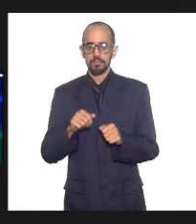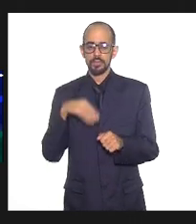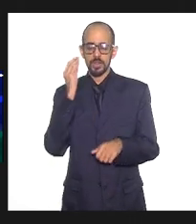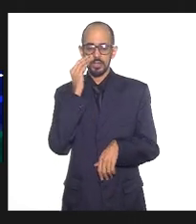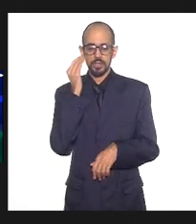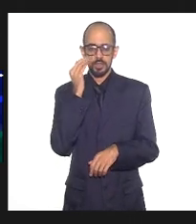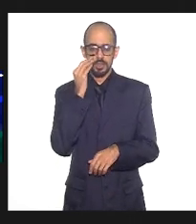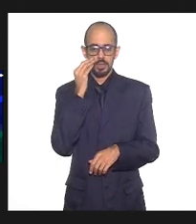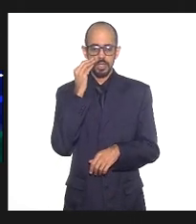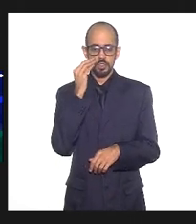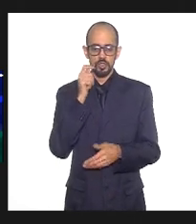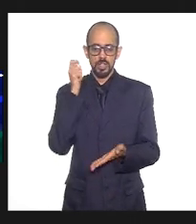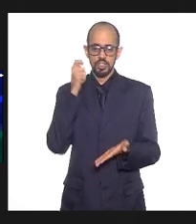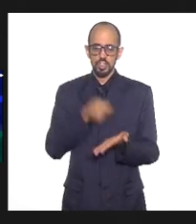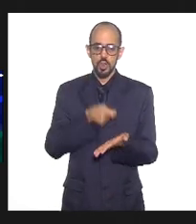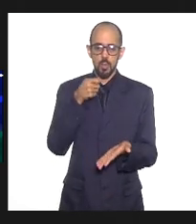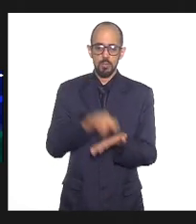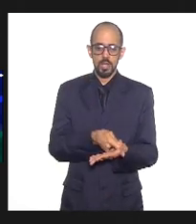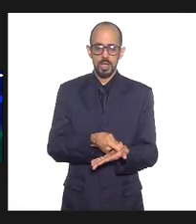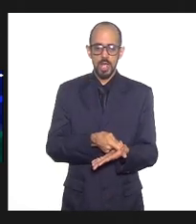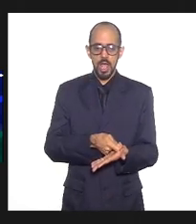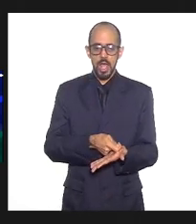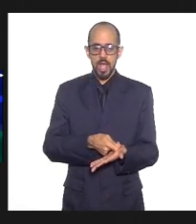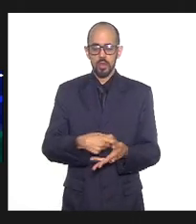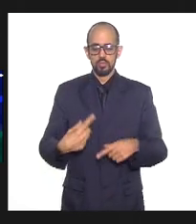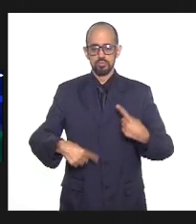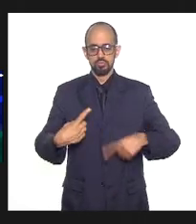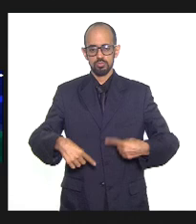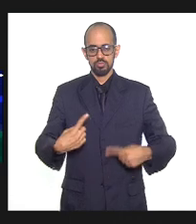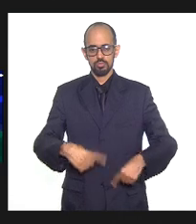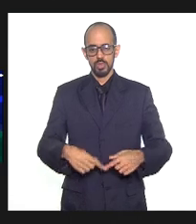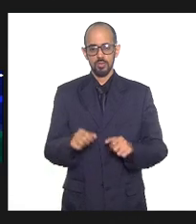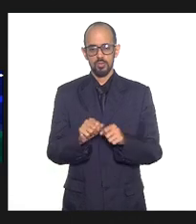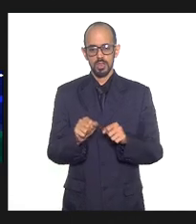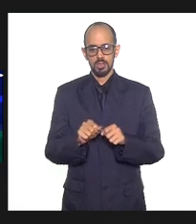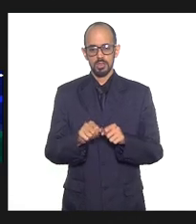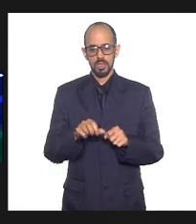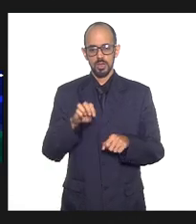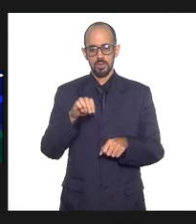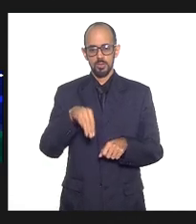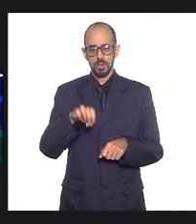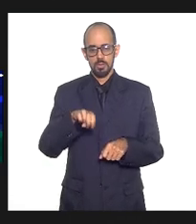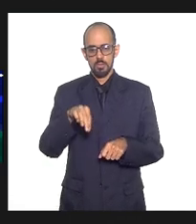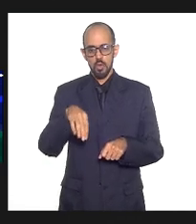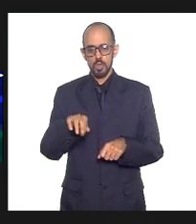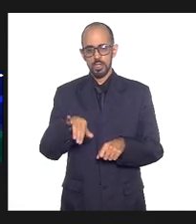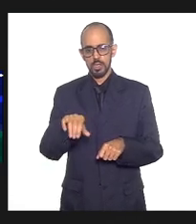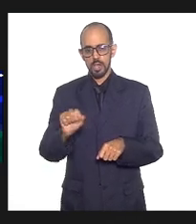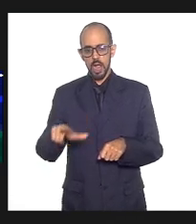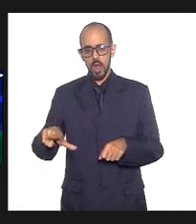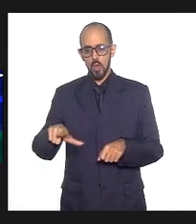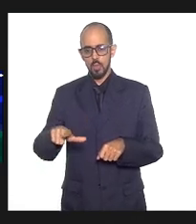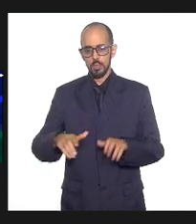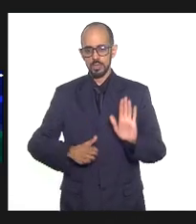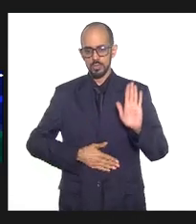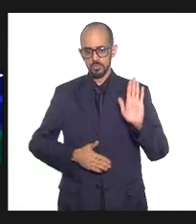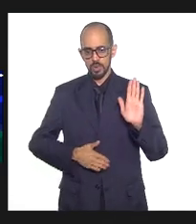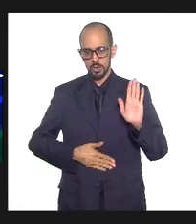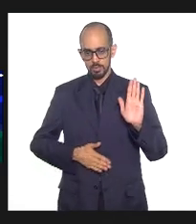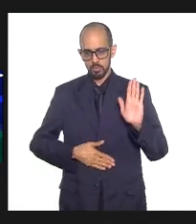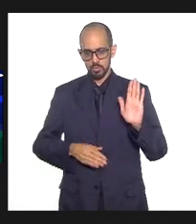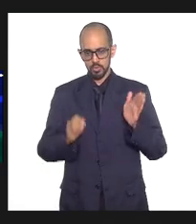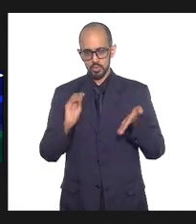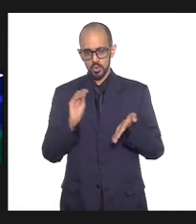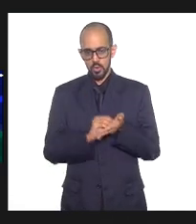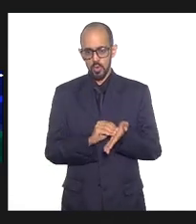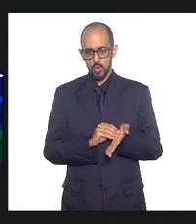uma coleira ideológica, tentar fazer memorial, fazer um monumento para esses vagabundos e incluir o nome do policial,